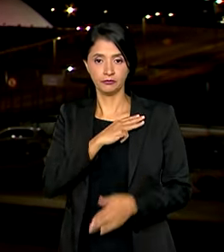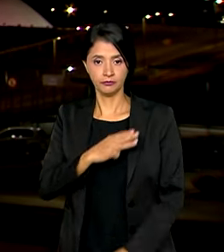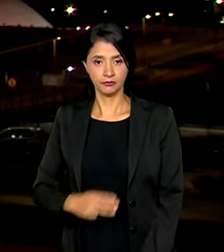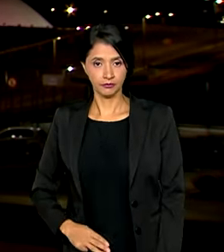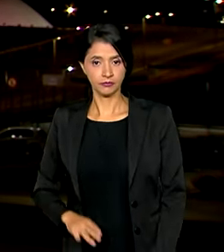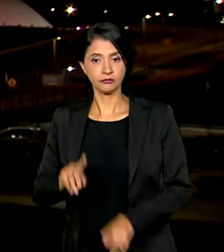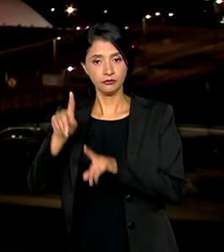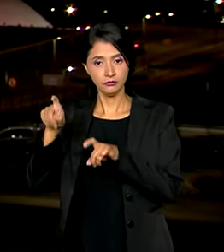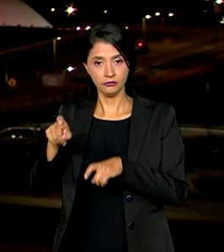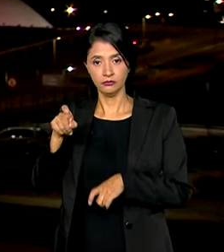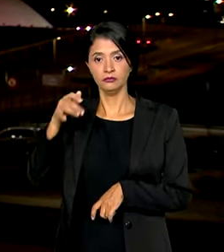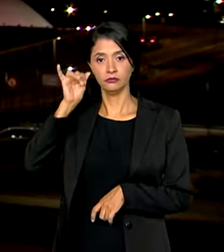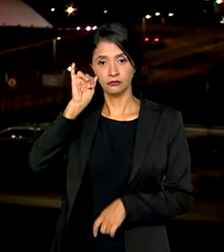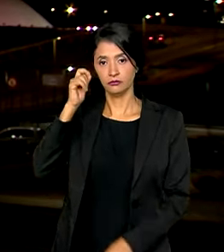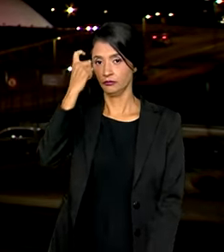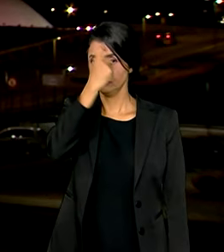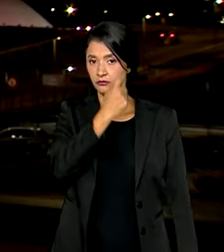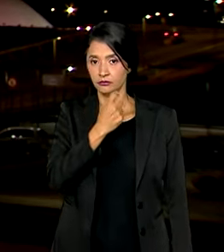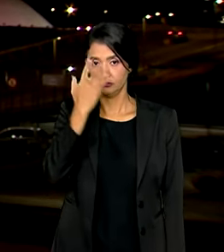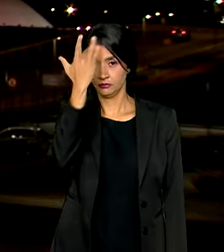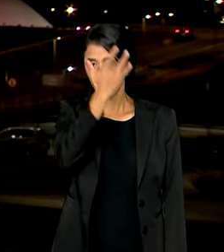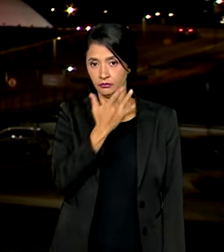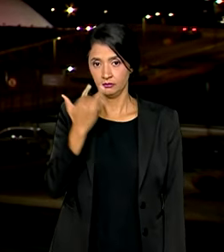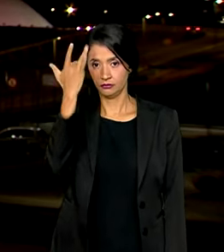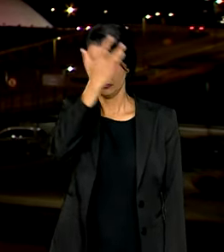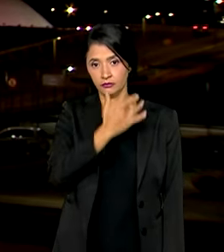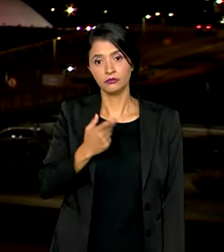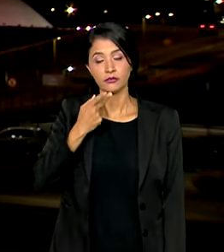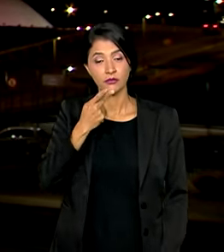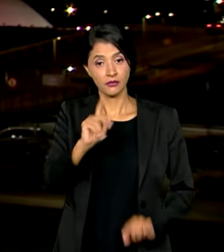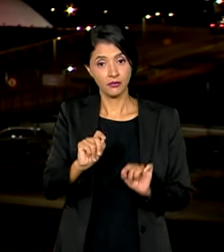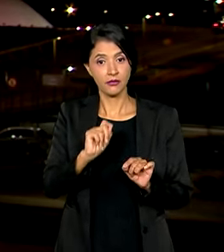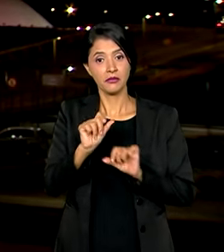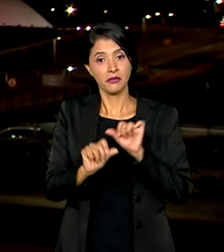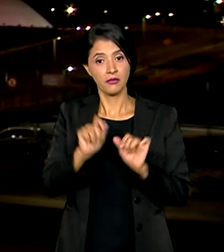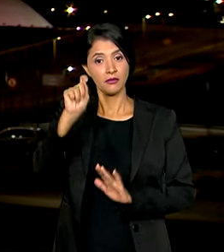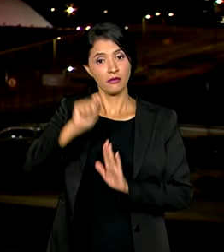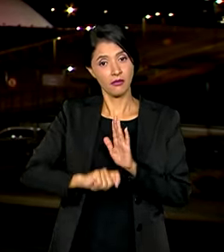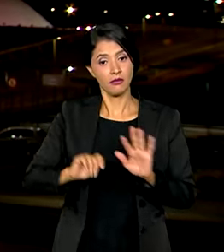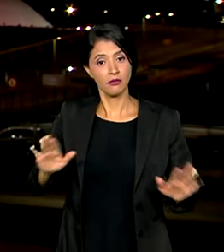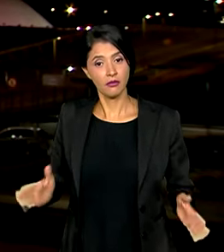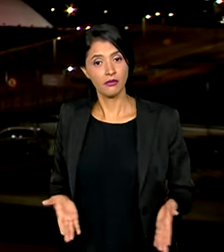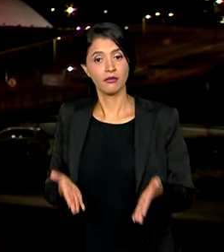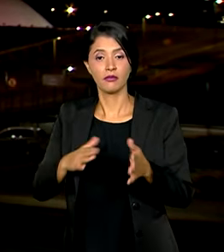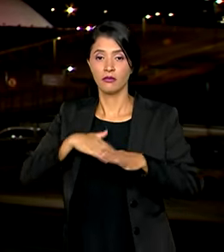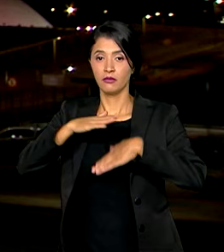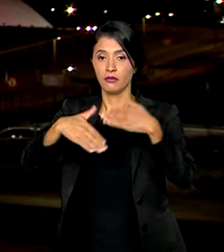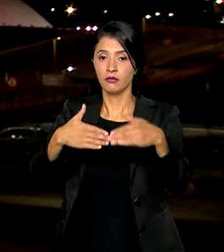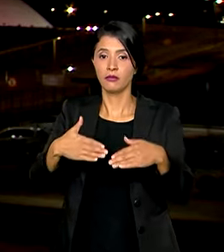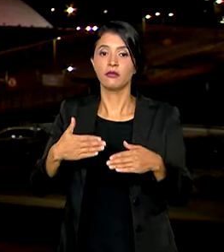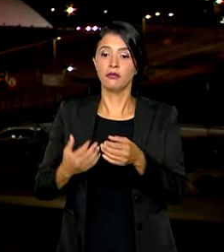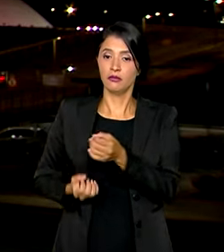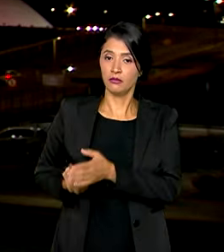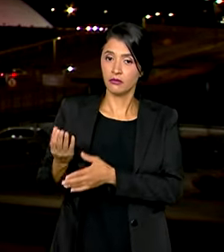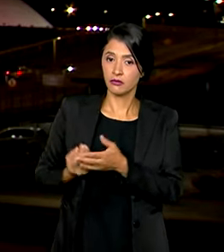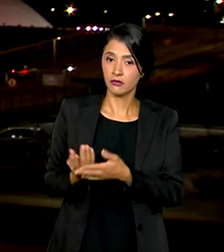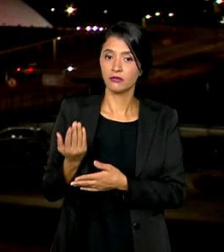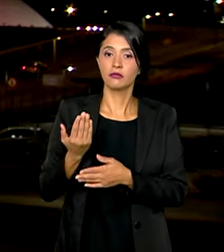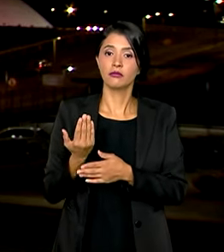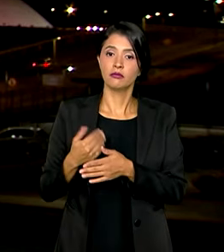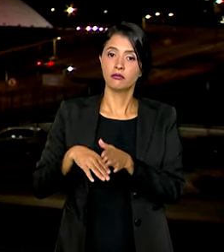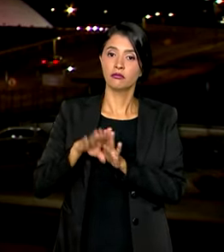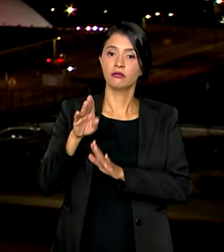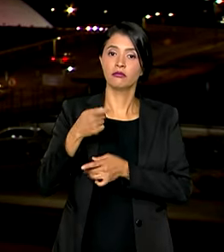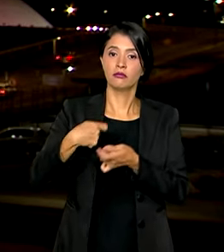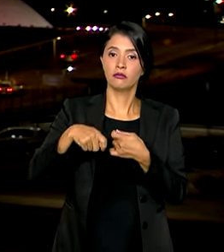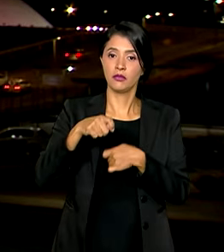Fazenda, Fernando Haddad, disse que a reforma tributária vai promover o desenvolvimento, a produtividade e o crescimento